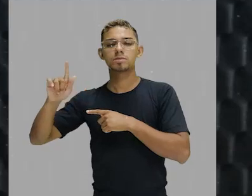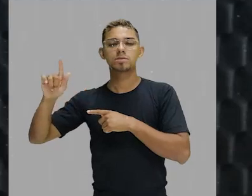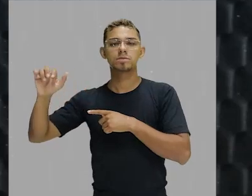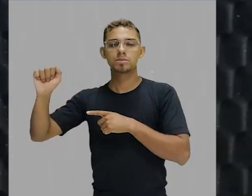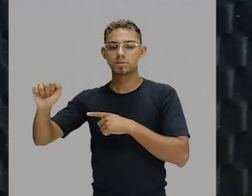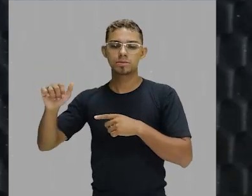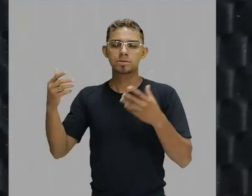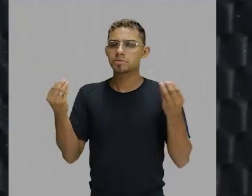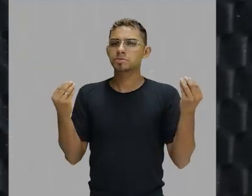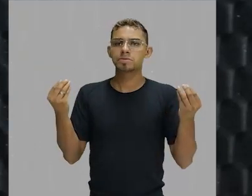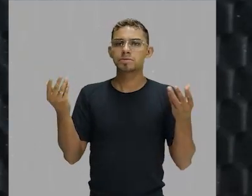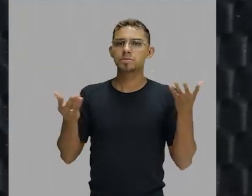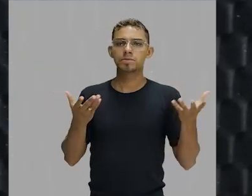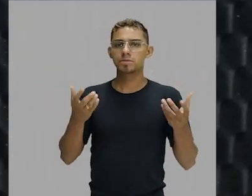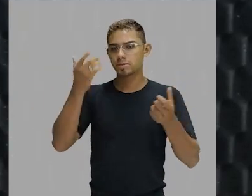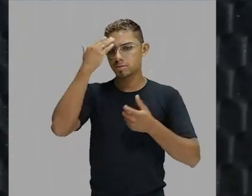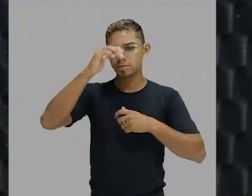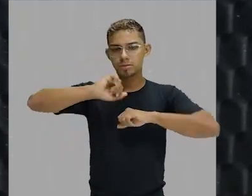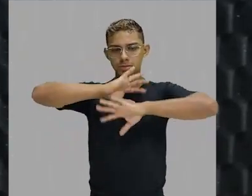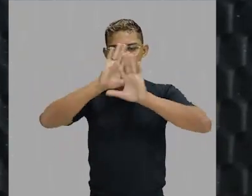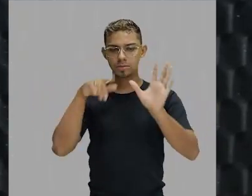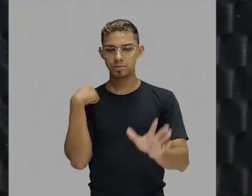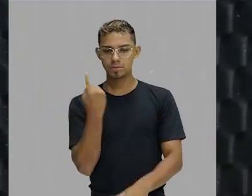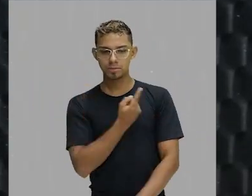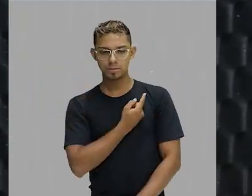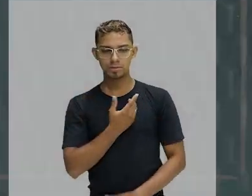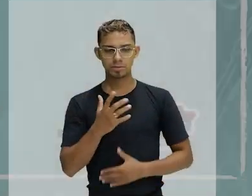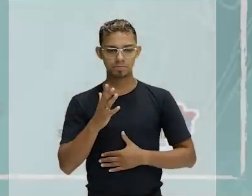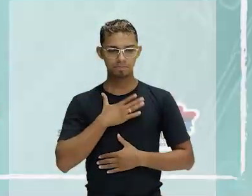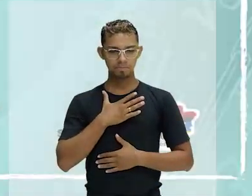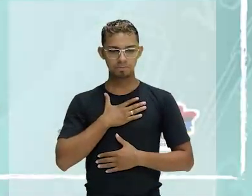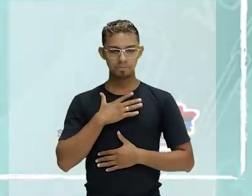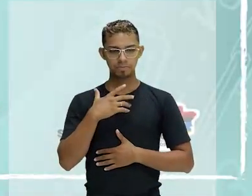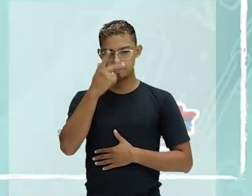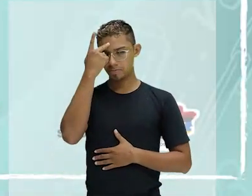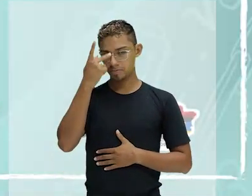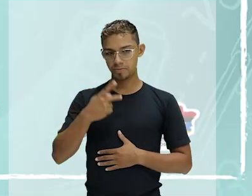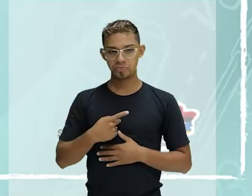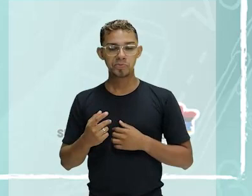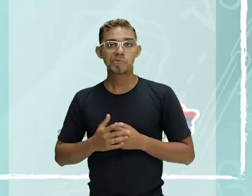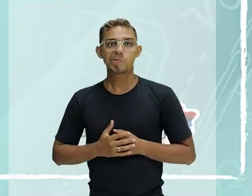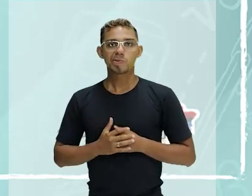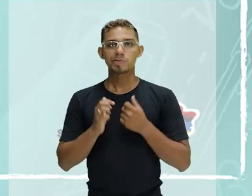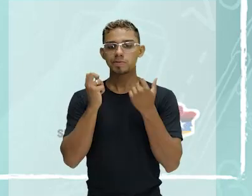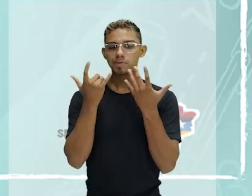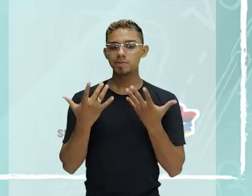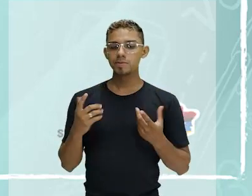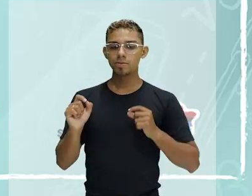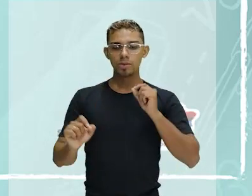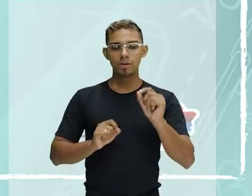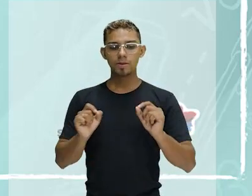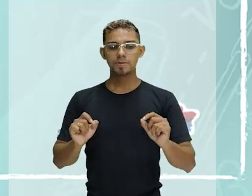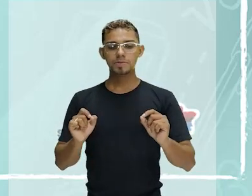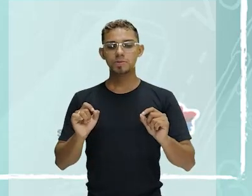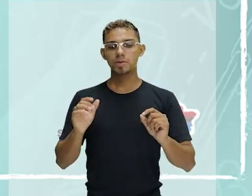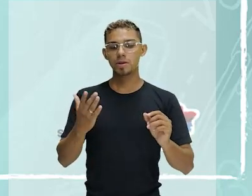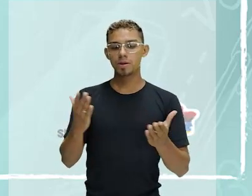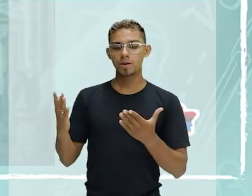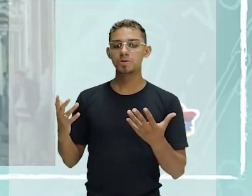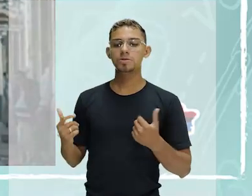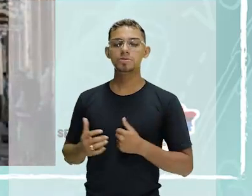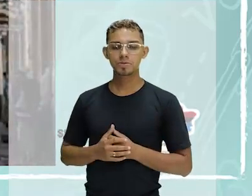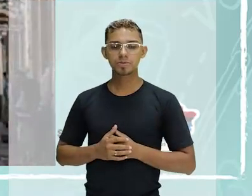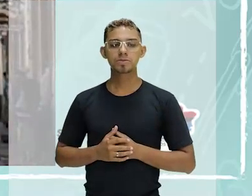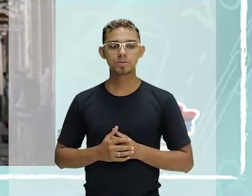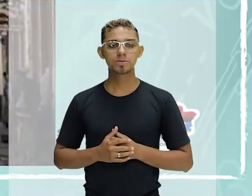O que a gente precisa mais? Entender que isso é nosso. Vamos falar do que a gente tem de bens móveis e imóveis, dos nossos